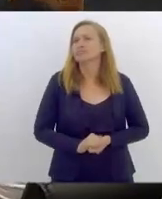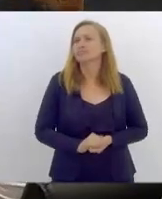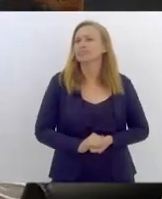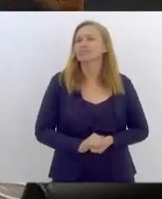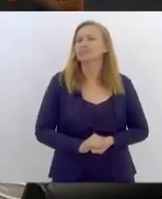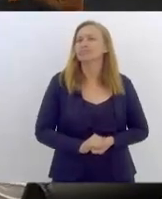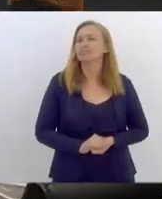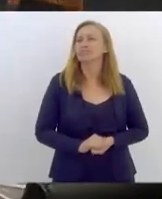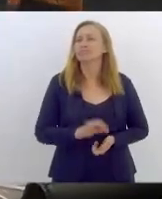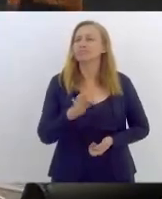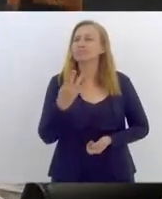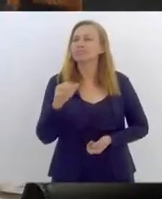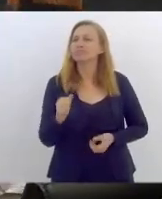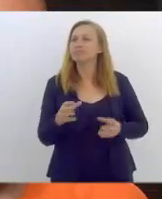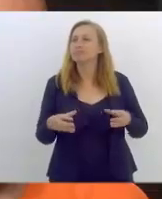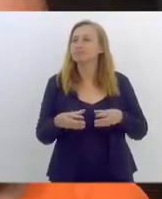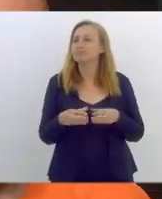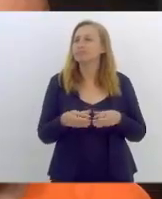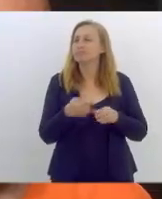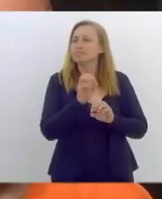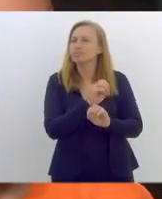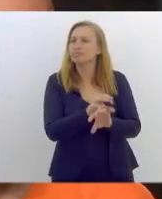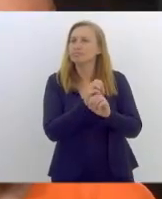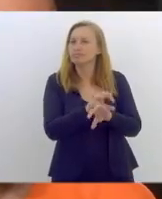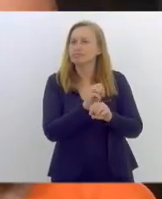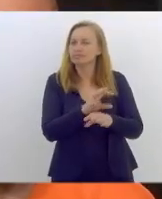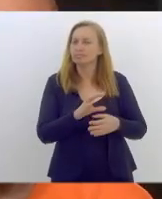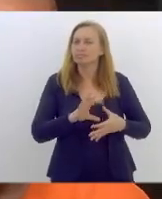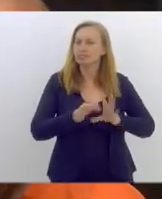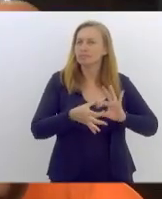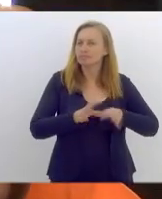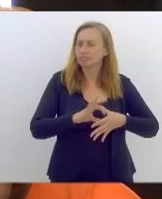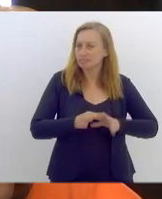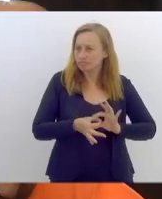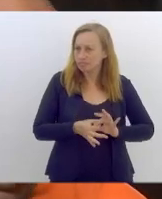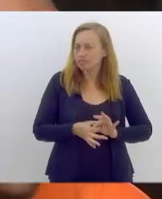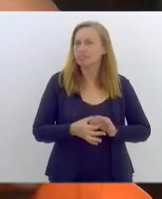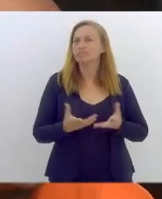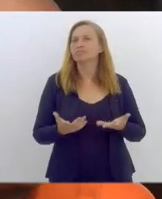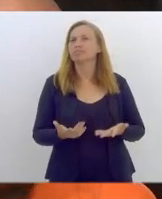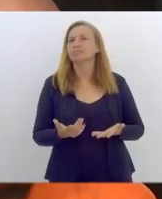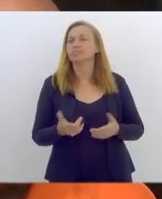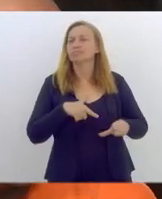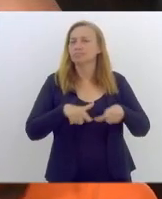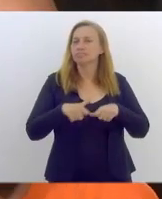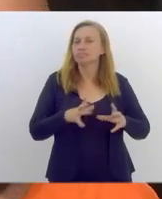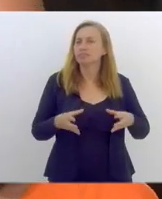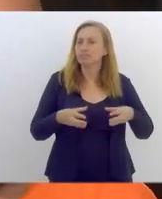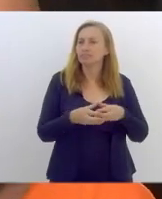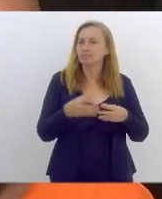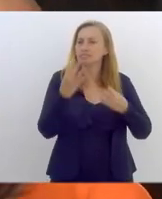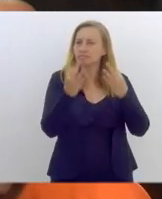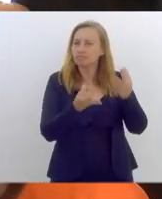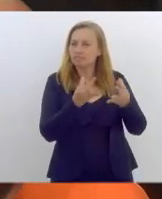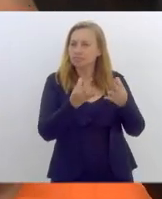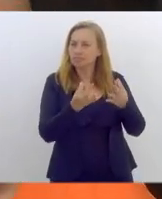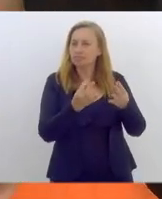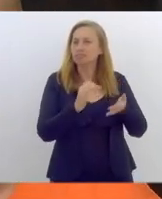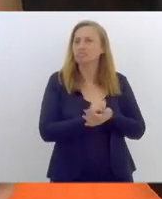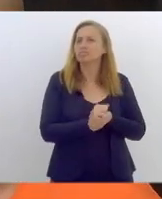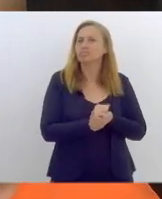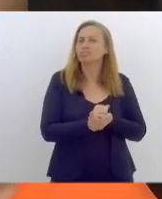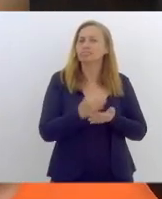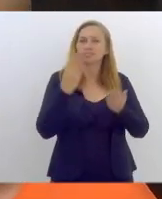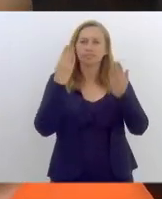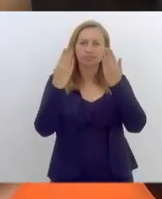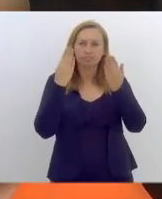realizar campanhas e grupos educativos em contexto de pós-conflito, trabalham com grupos de terapia para recuperação